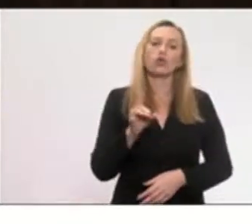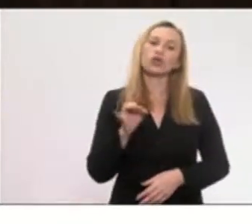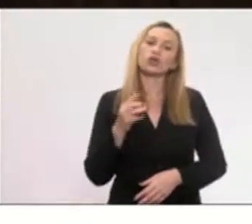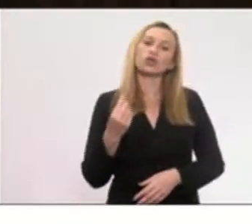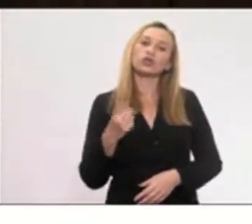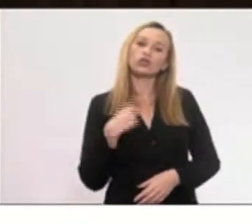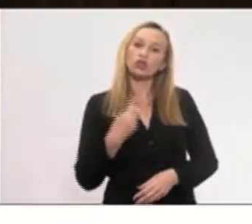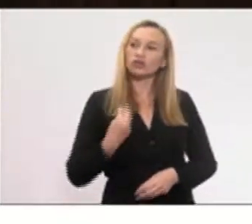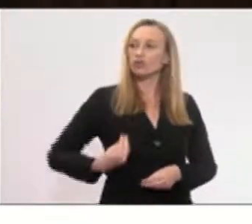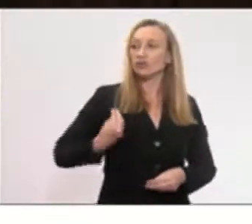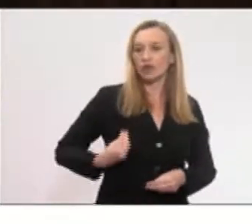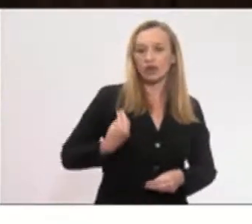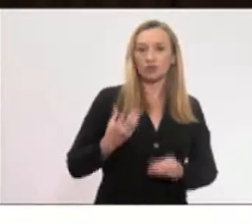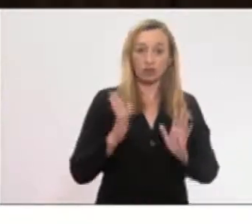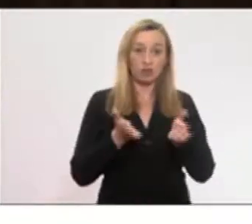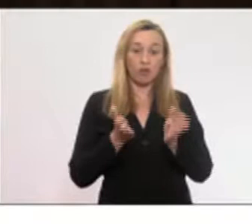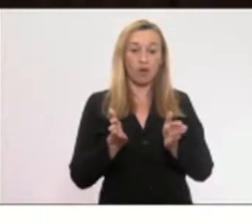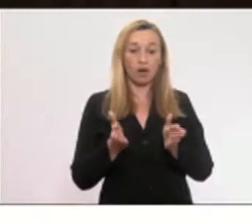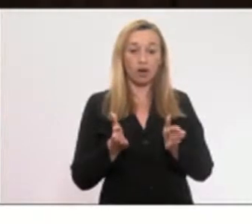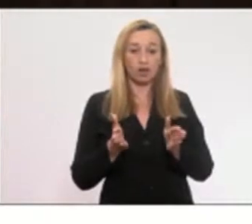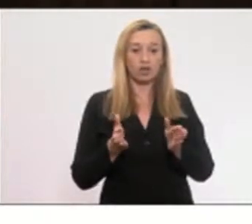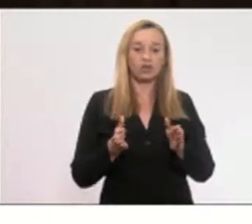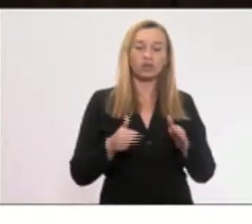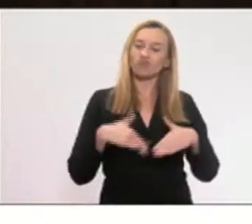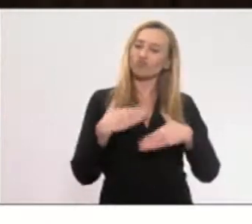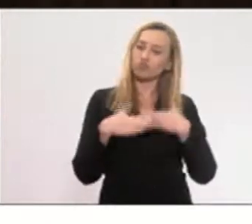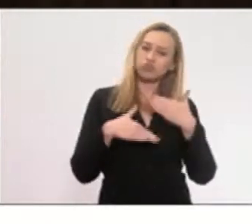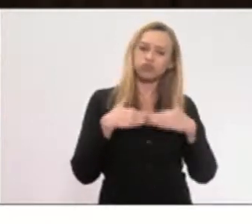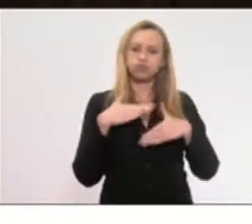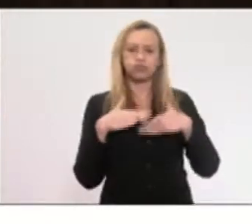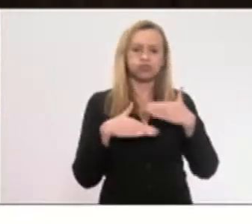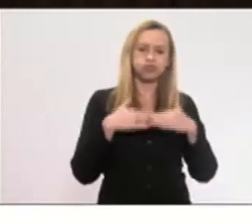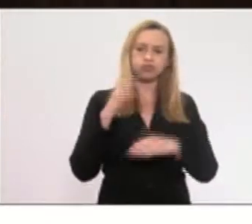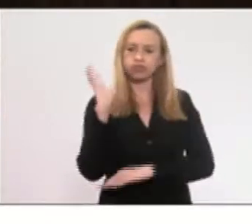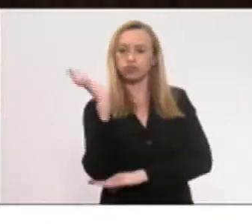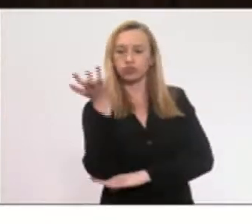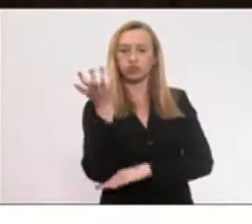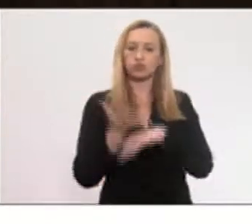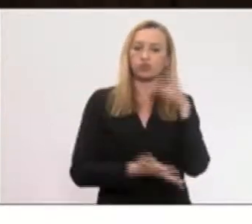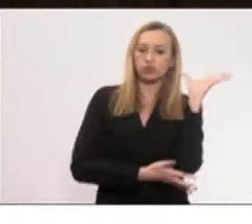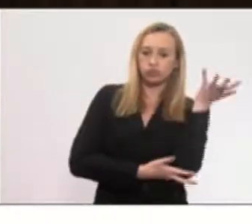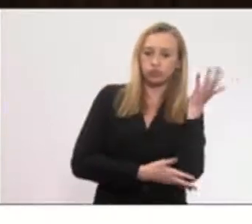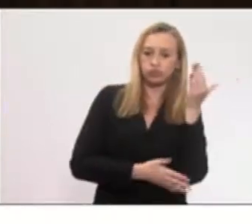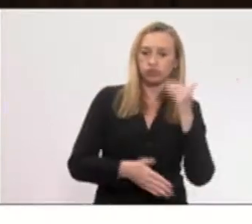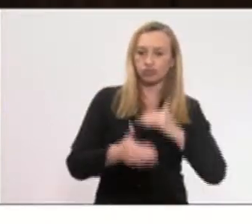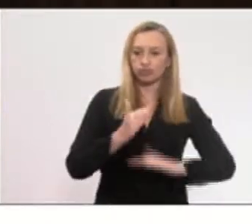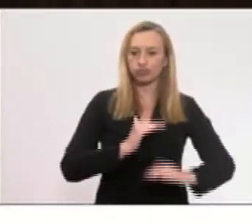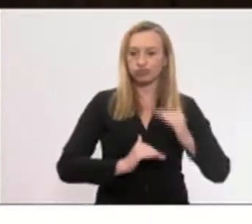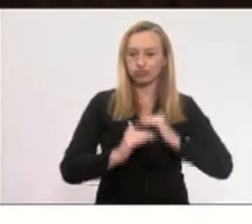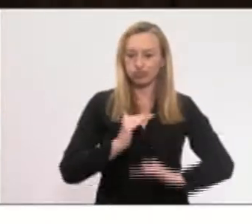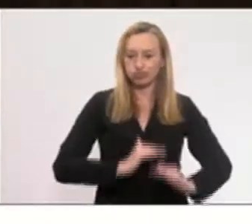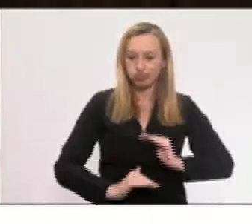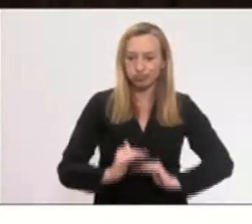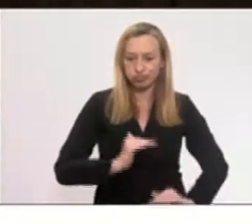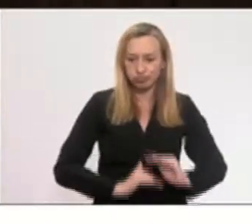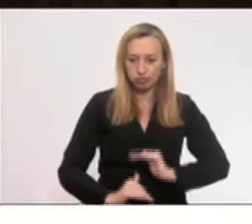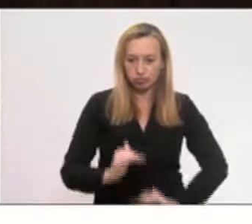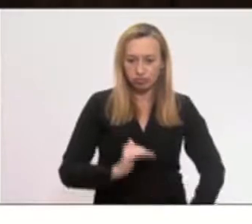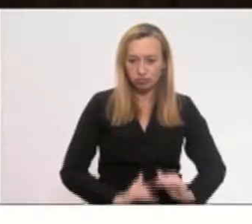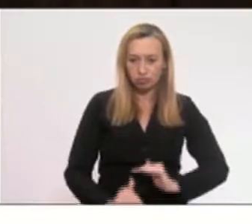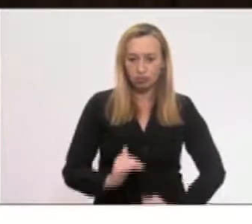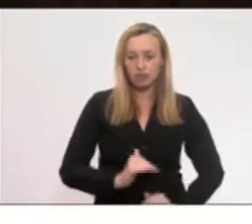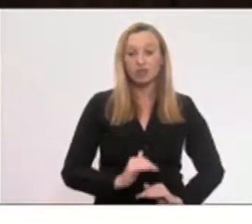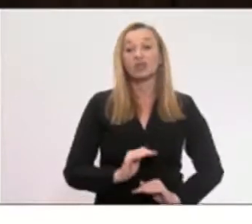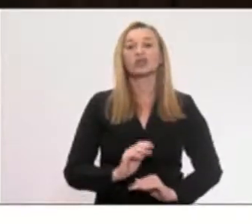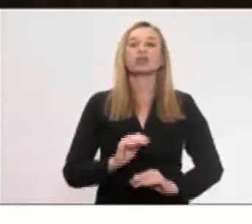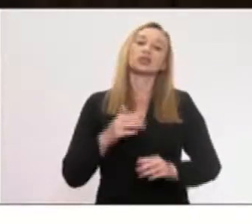vivemos atualmente, com os processos ambientais já de degradação, de descaso. Na